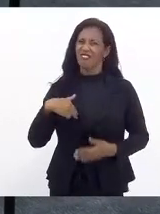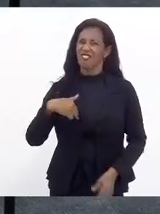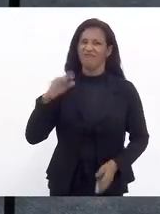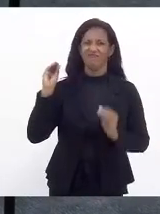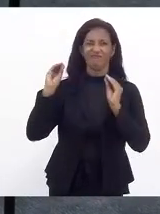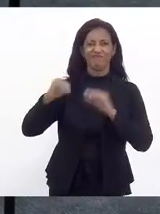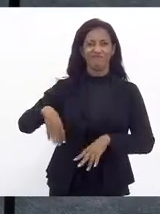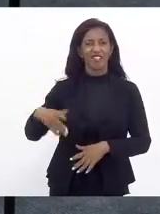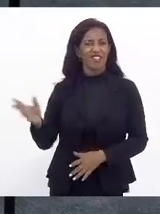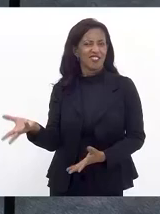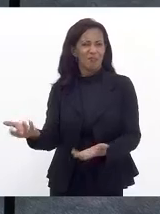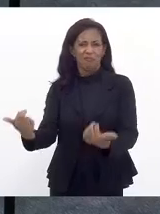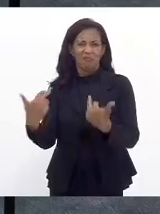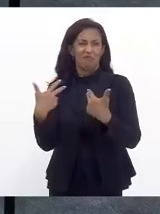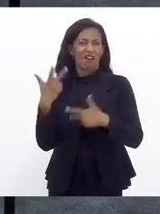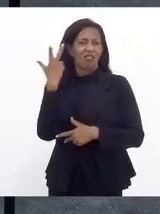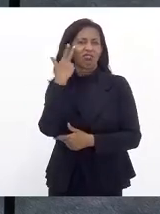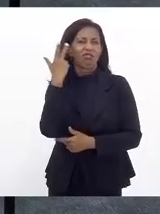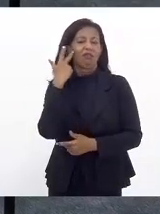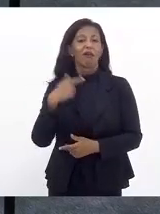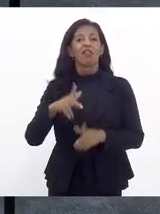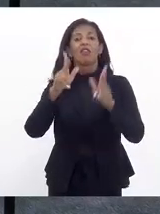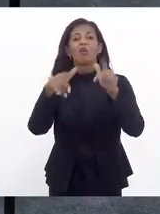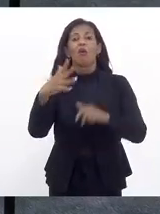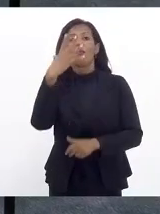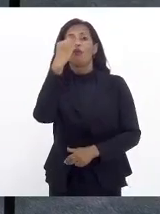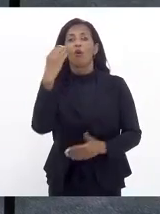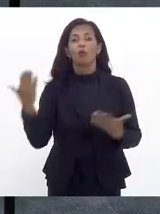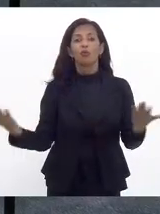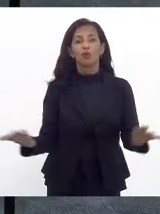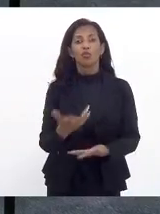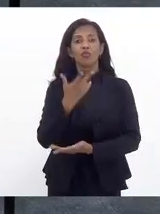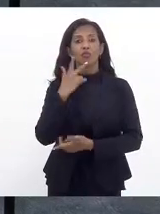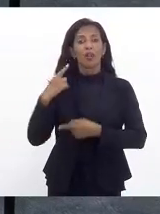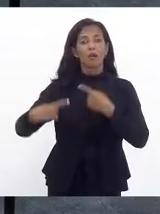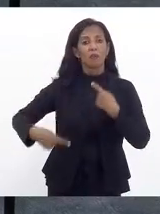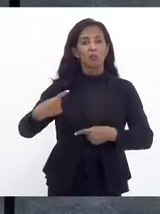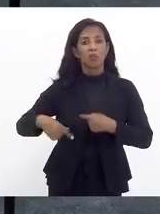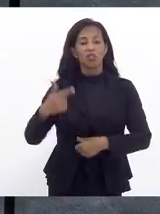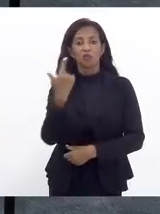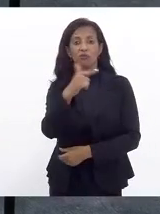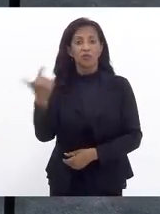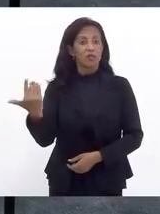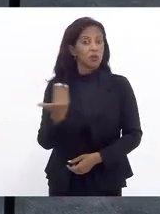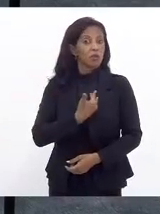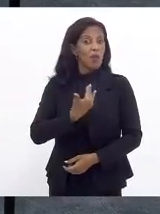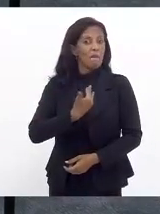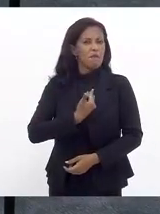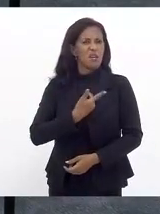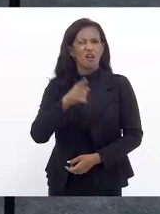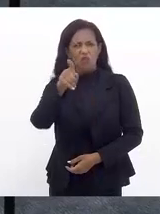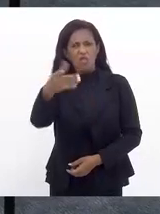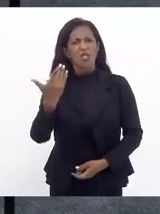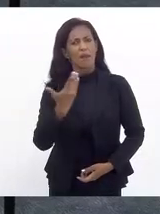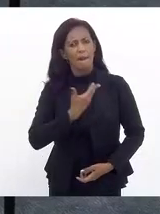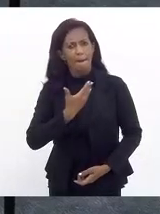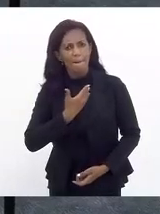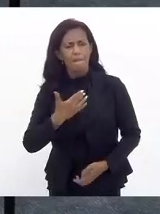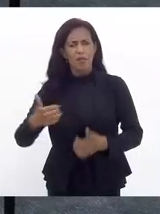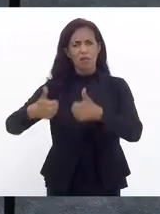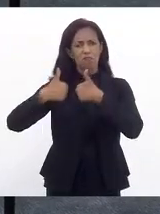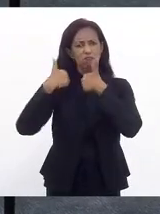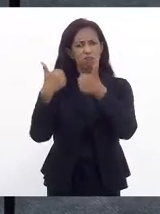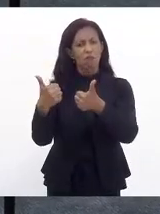muitos. Mas você sabe que, como eu postei uma foto hoje, dizem que na política você não faz amigo. Você é uma grande amiga, parceira,